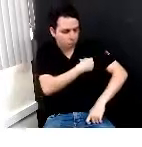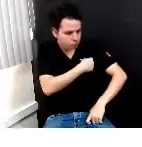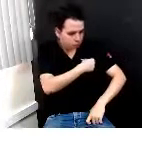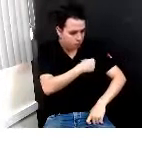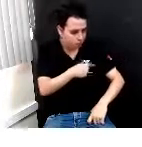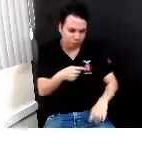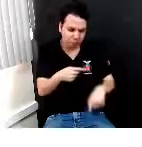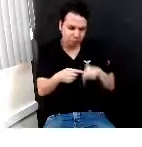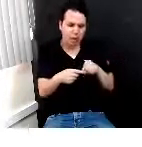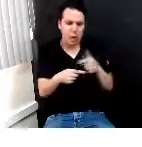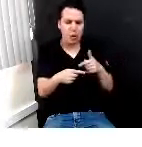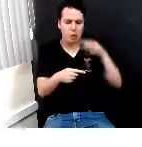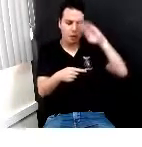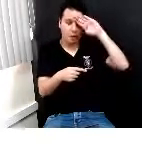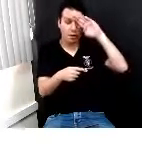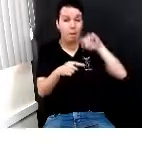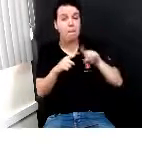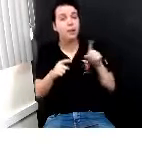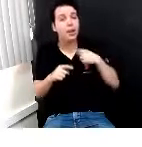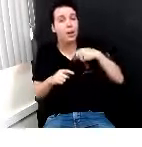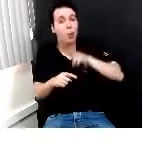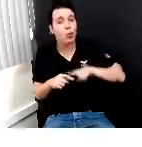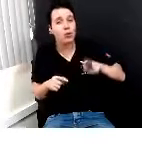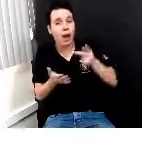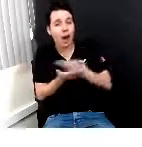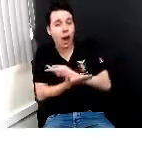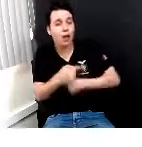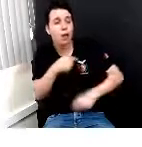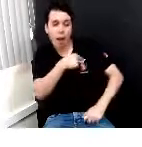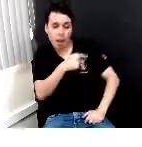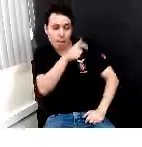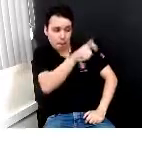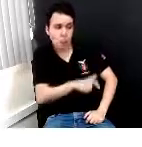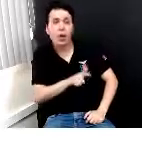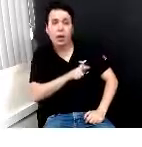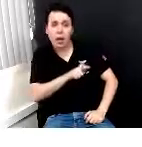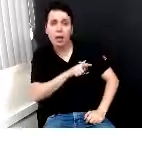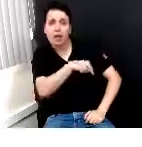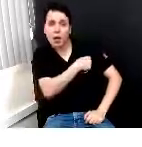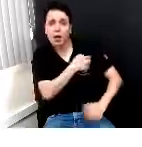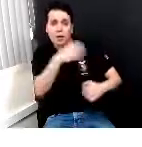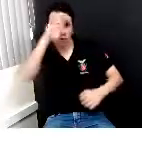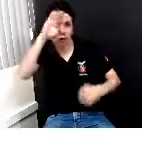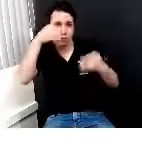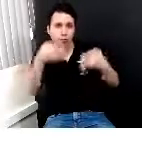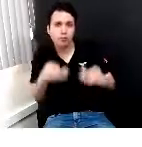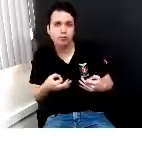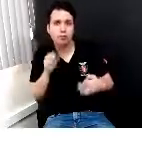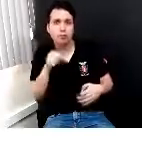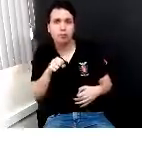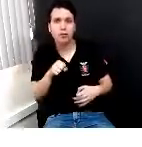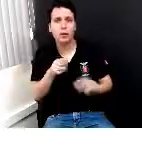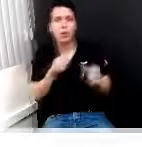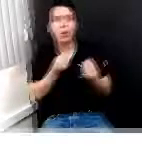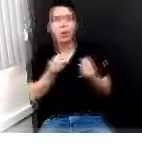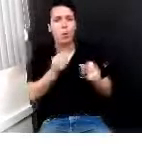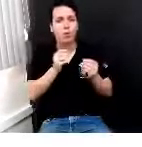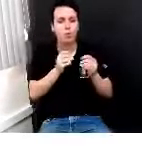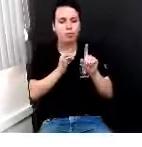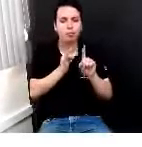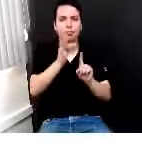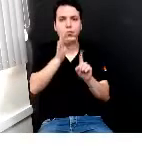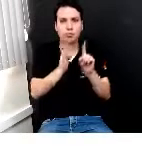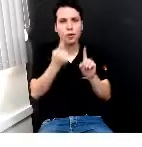Então, colocar em pauta a importância do diagnóstico, que isso pode ser feito também em casa, pelo menos a questão da medida da temperatura,